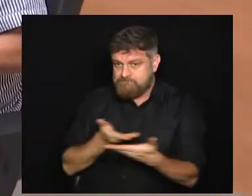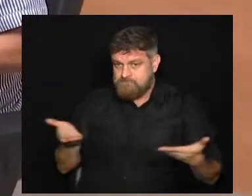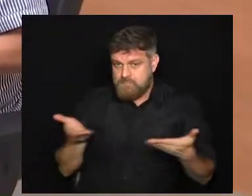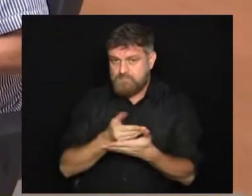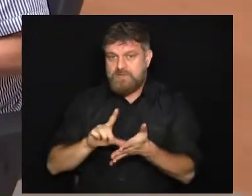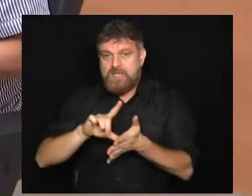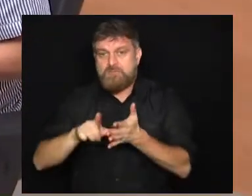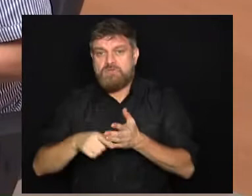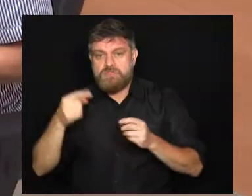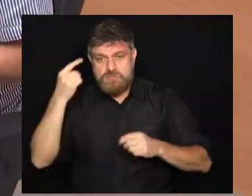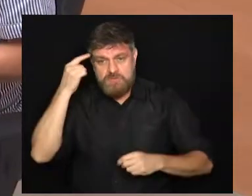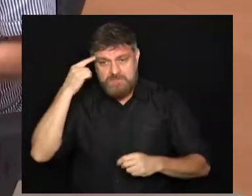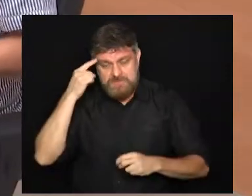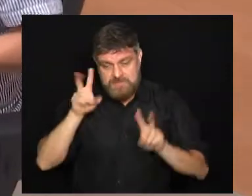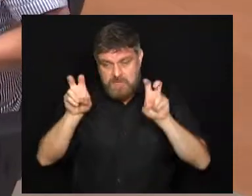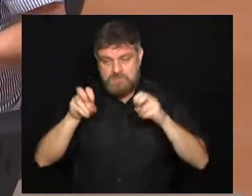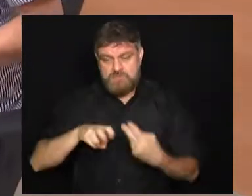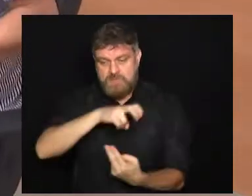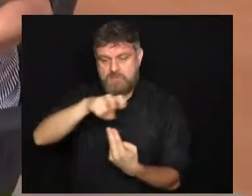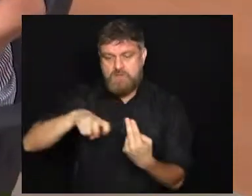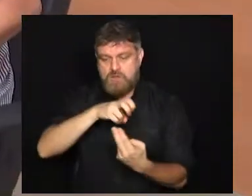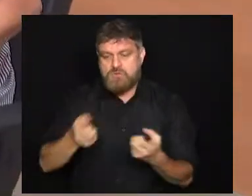SAMU, ok?